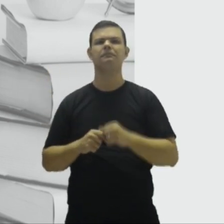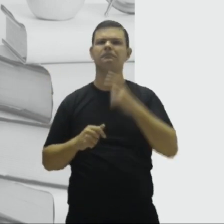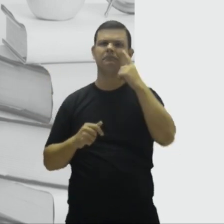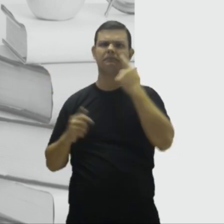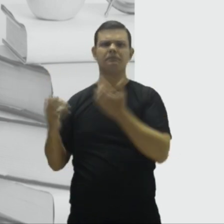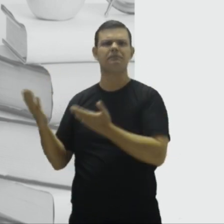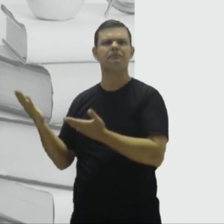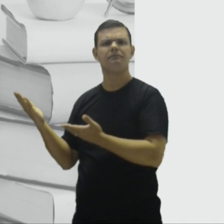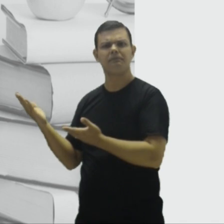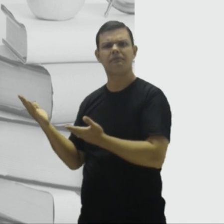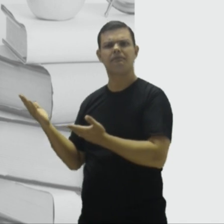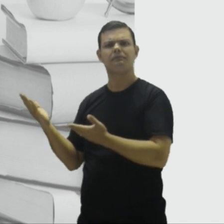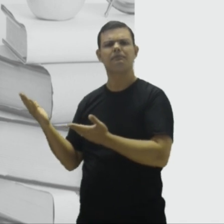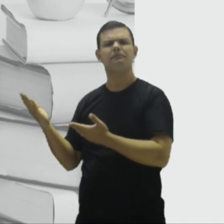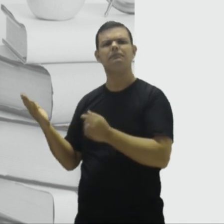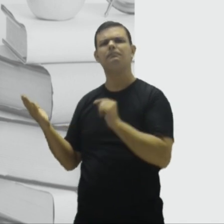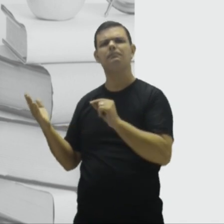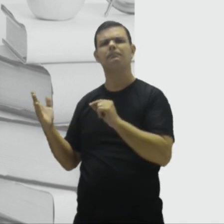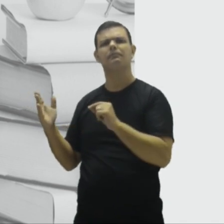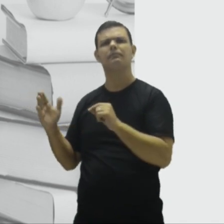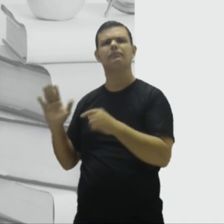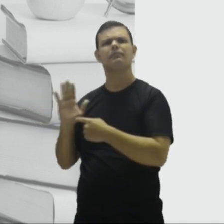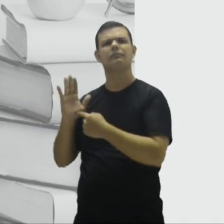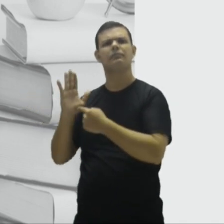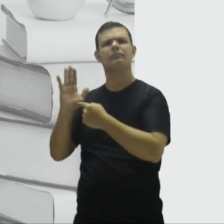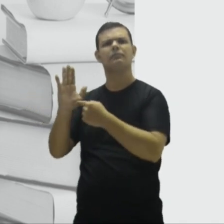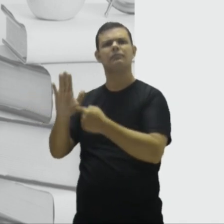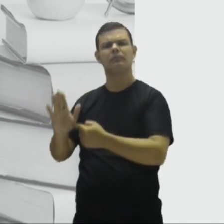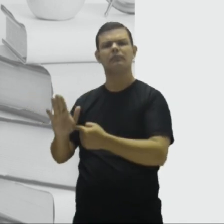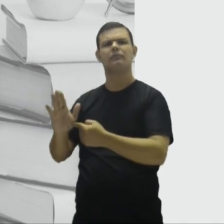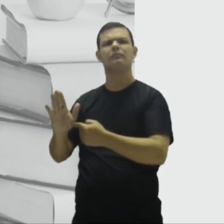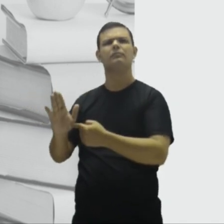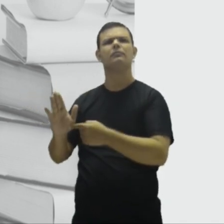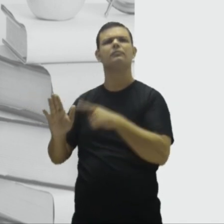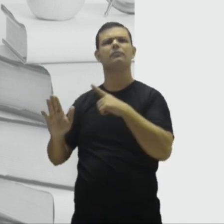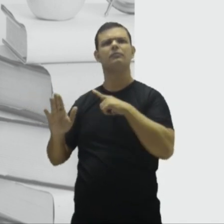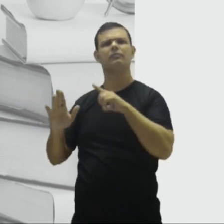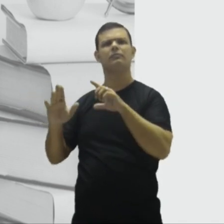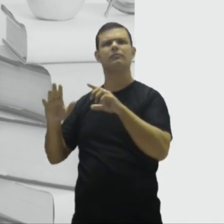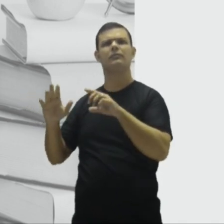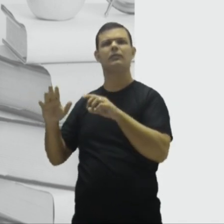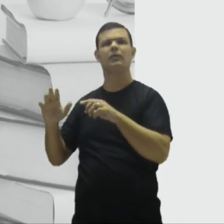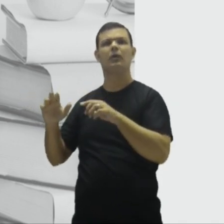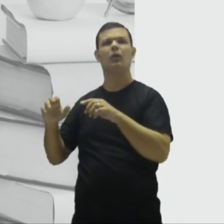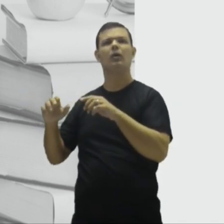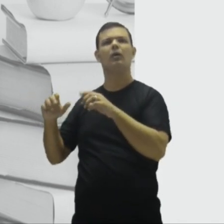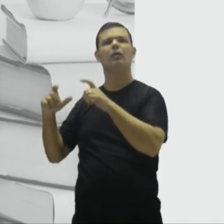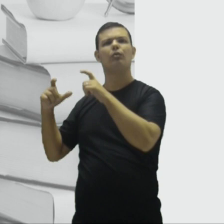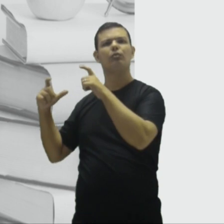aqui, dá uma olhadinha aí no slide. Você vai perceber que nós temos aqui a região